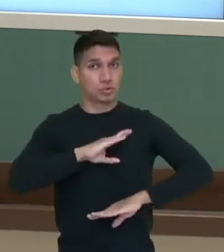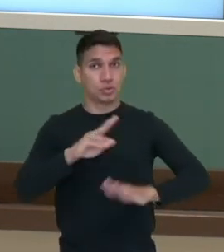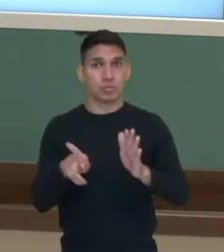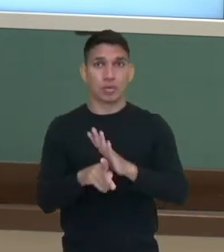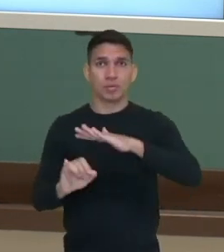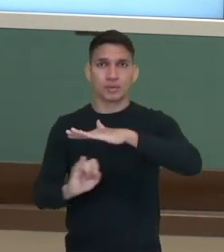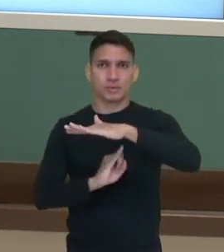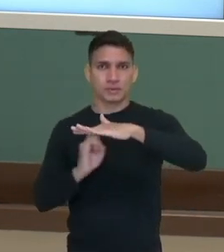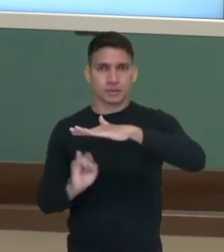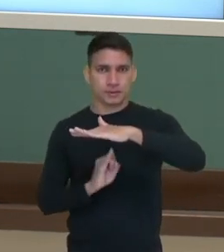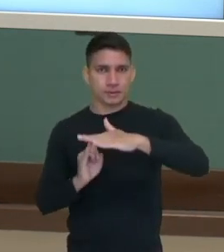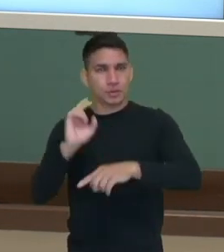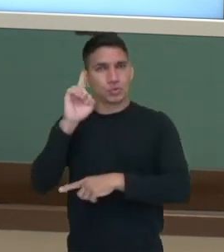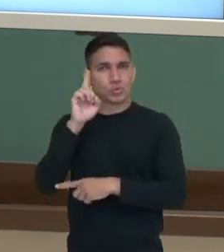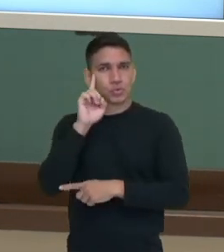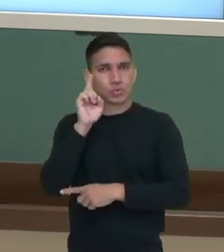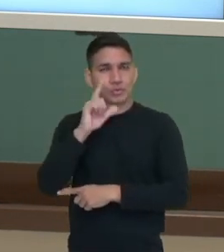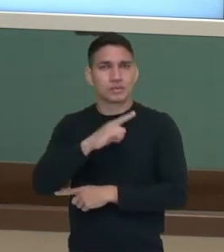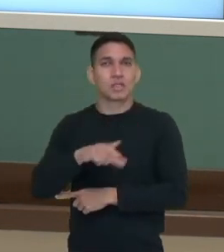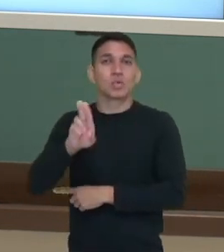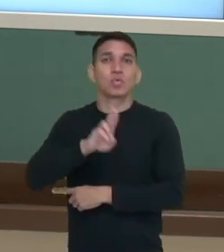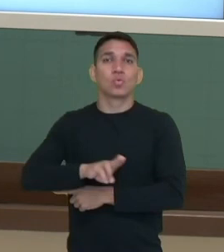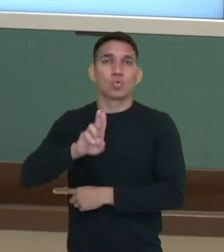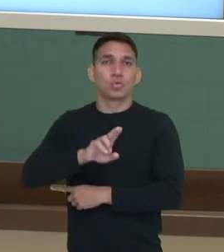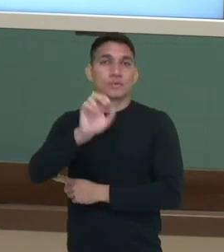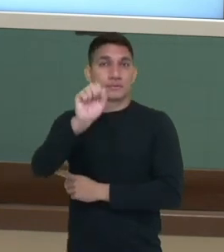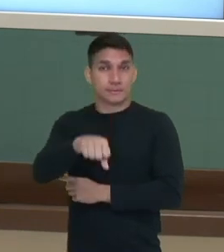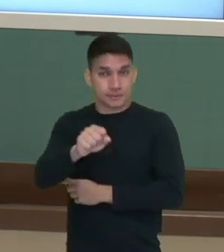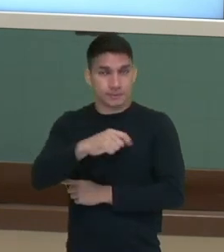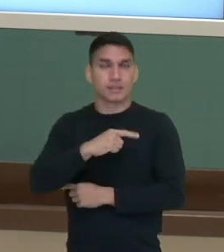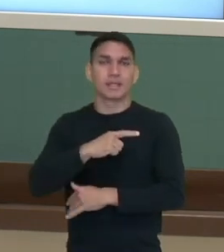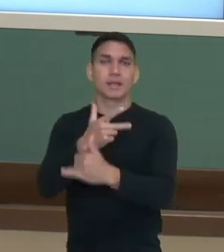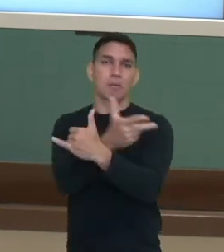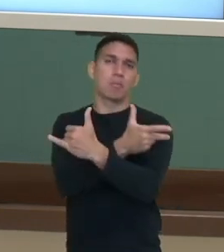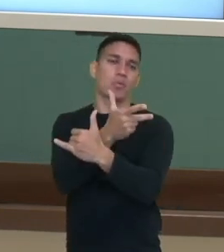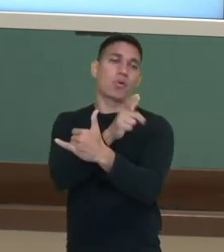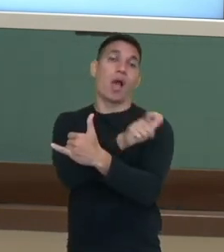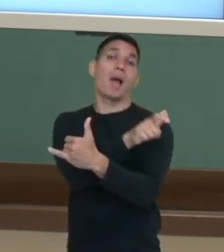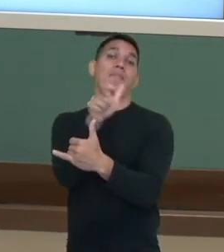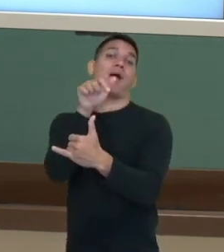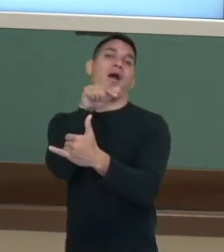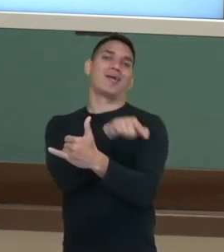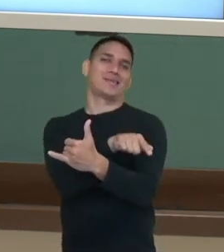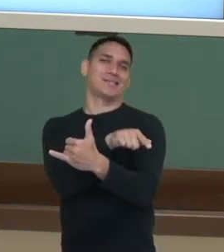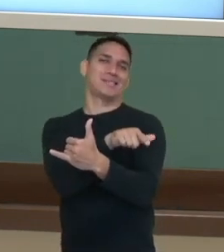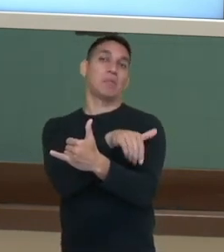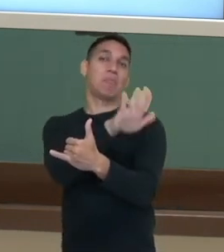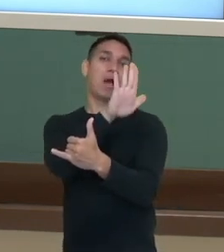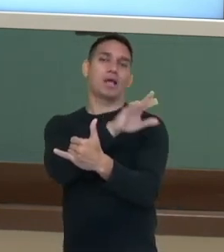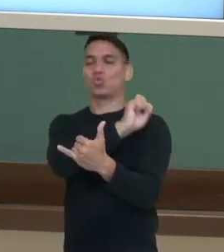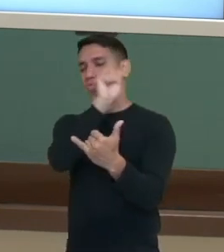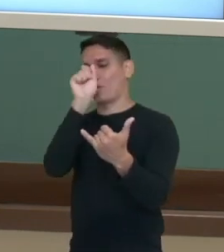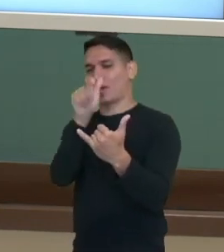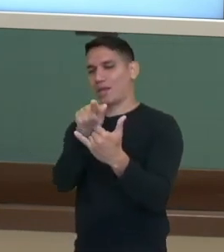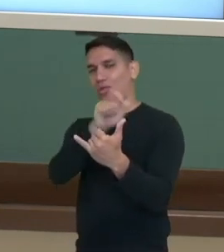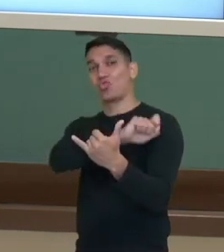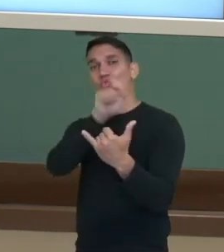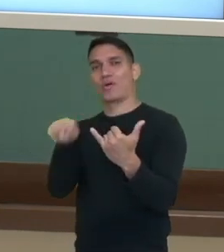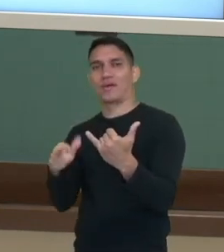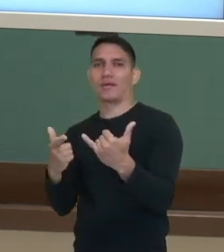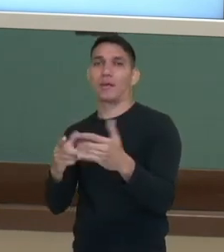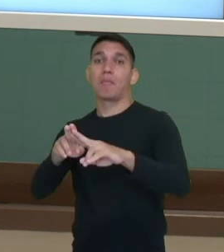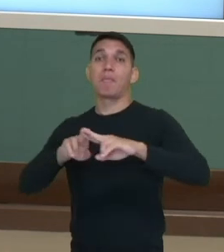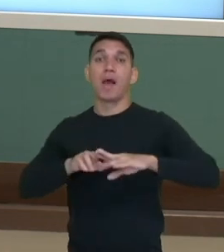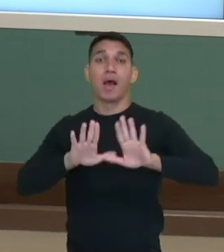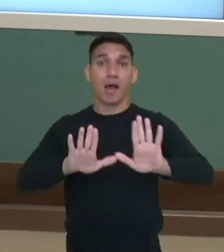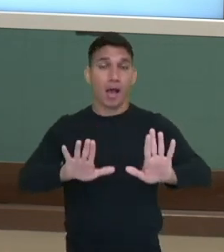informalidade, no dia a dia, nós utilizamos sim a próclise. Ela é mais utilizada. Mas nas situações mais formais,